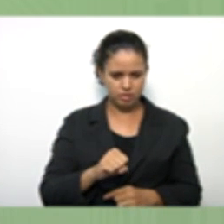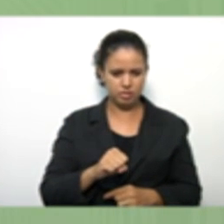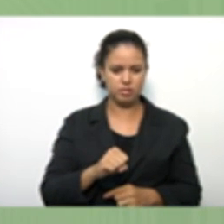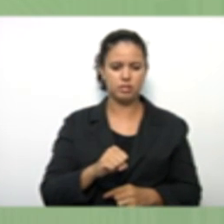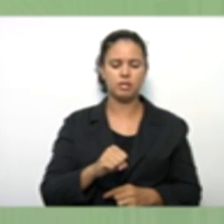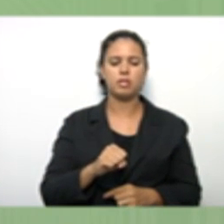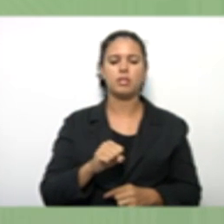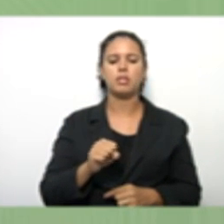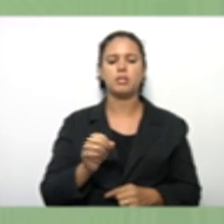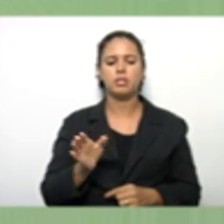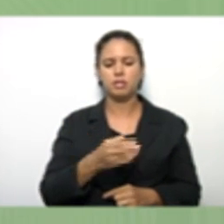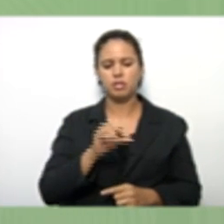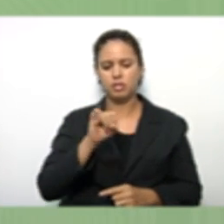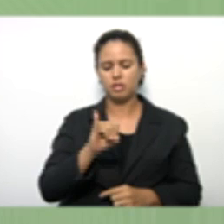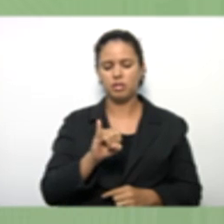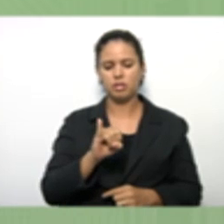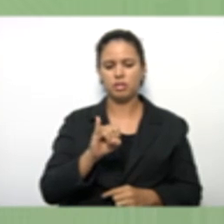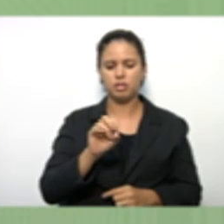Bens